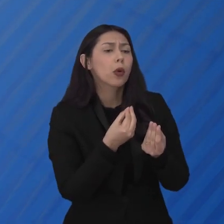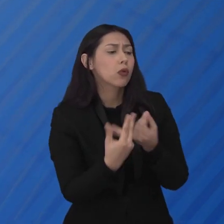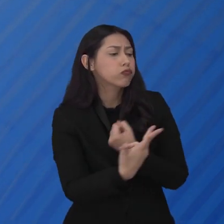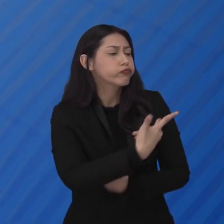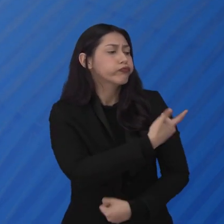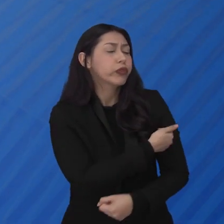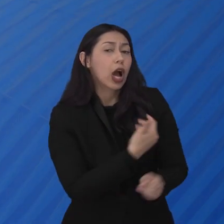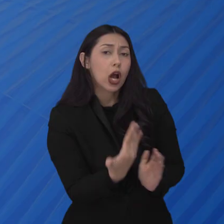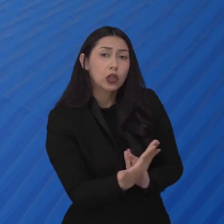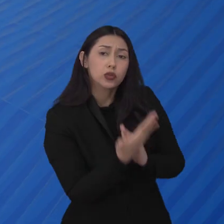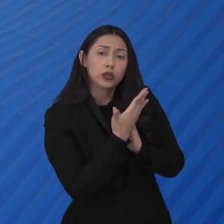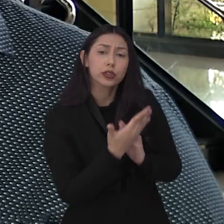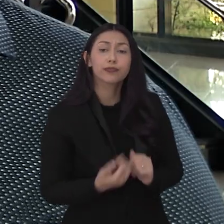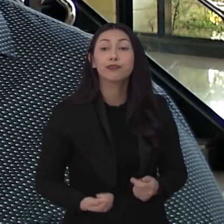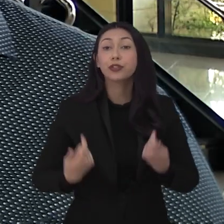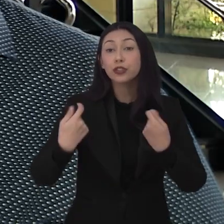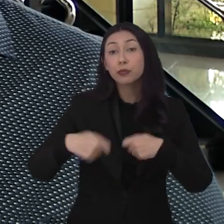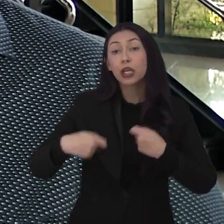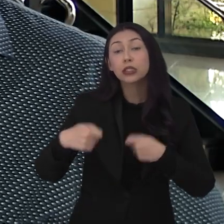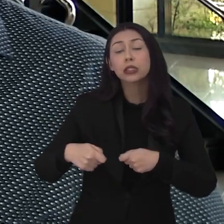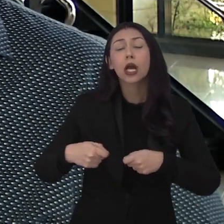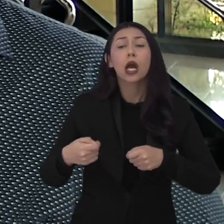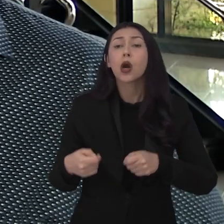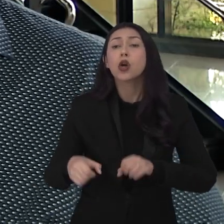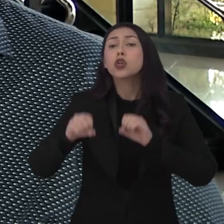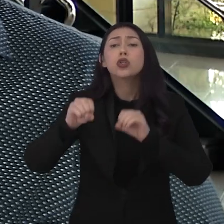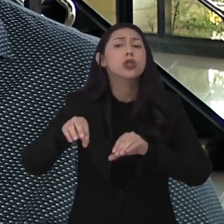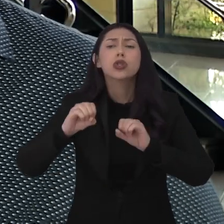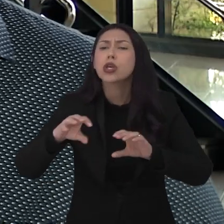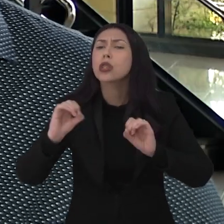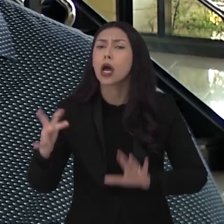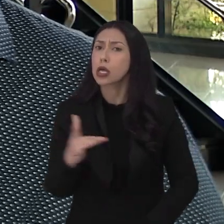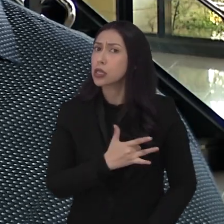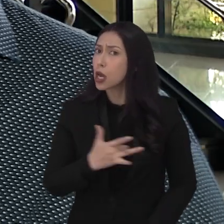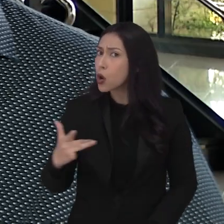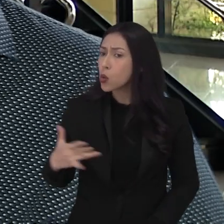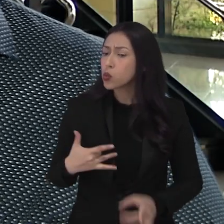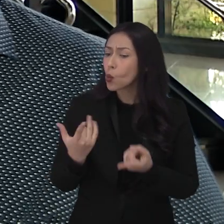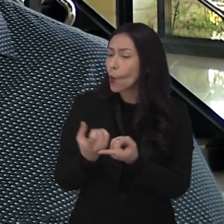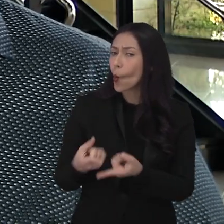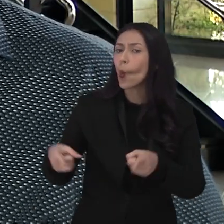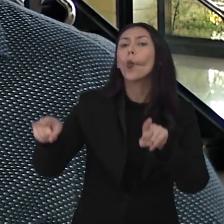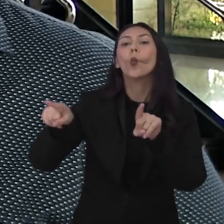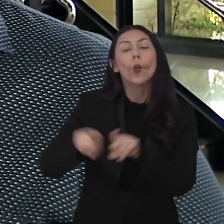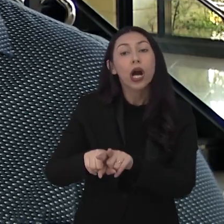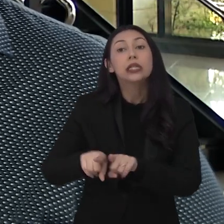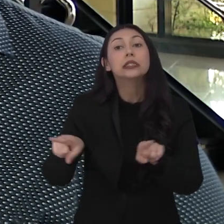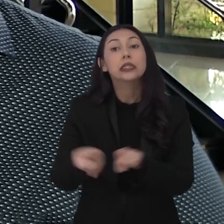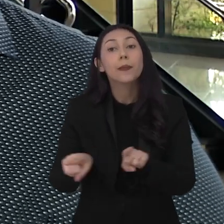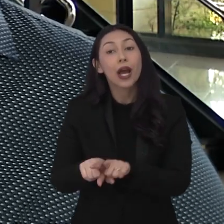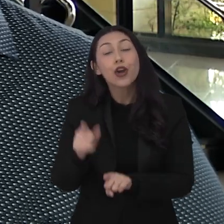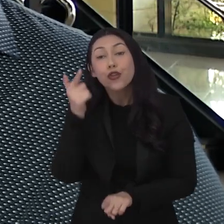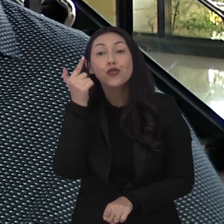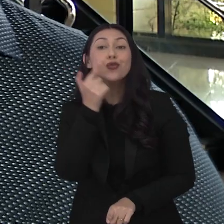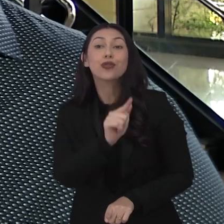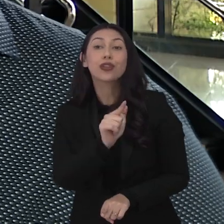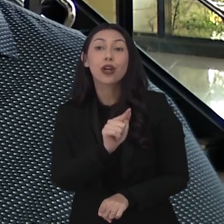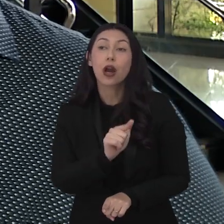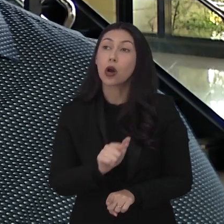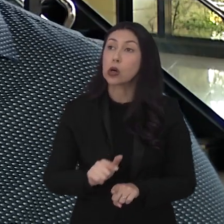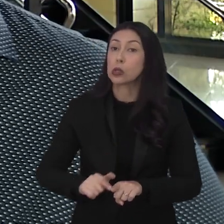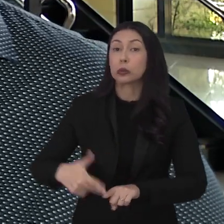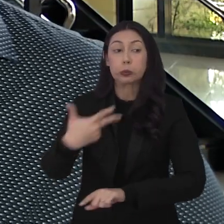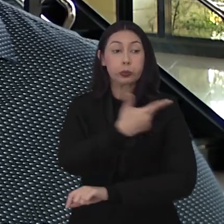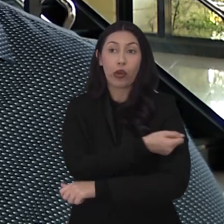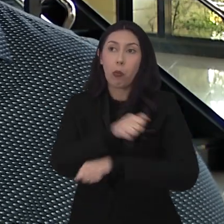benefícios da imunização eu acho que a gente precisa trabalhar essa interlocução saúde educação para que a gente tenha resultados também